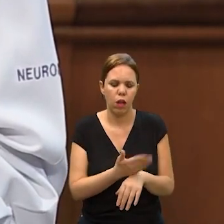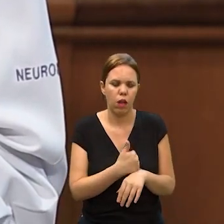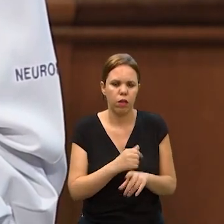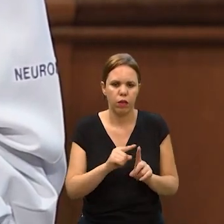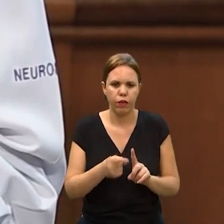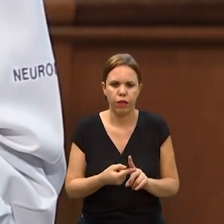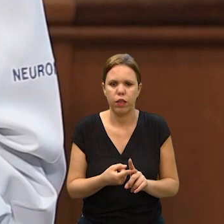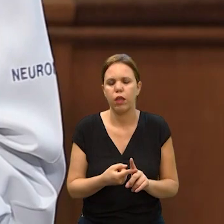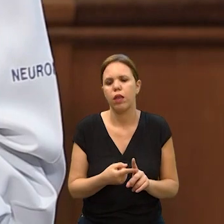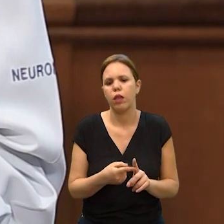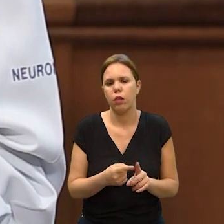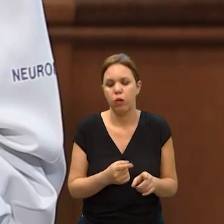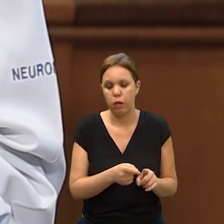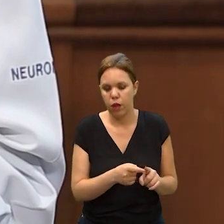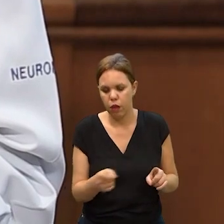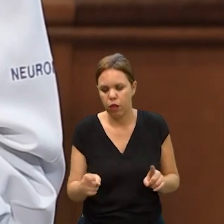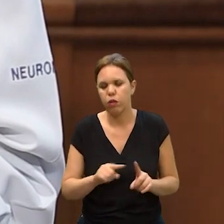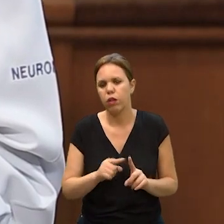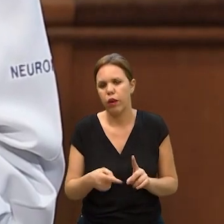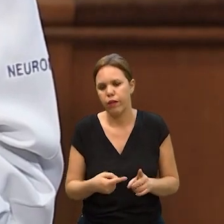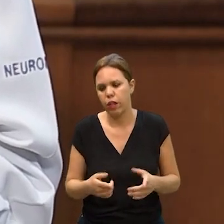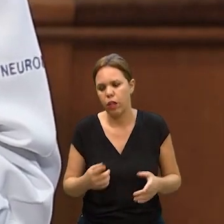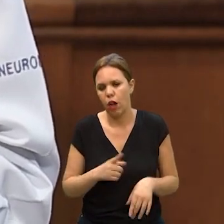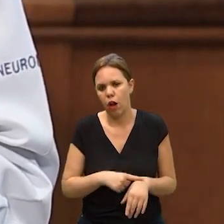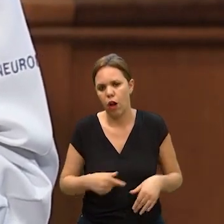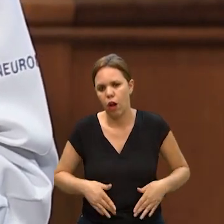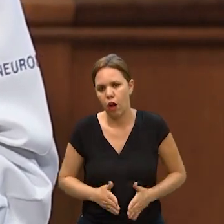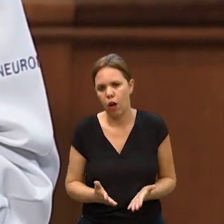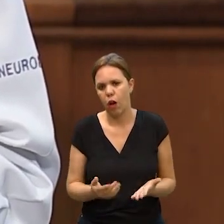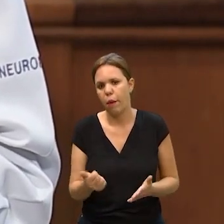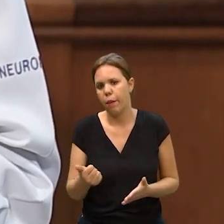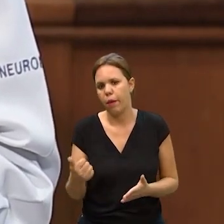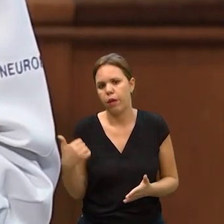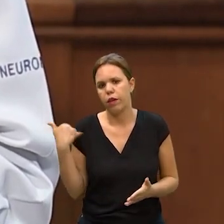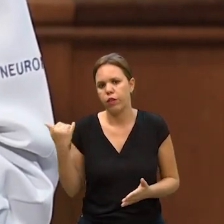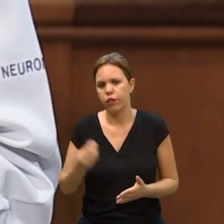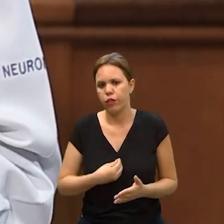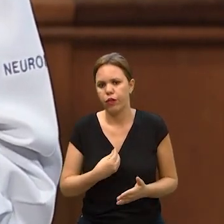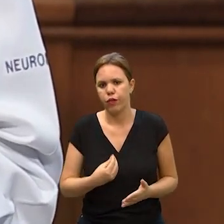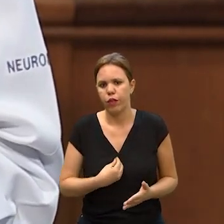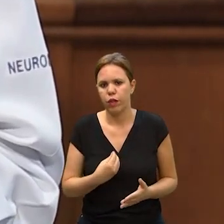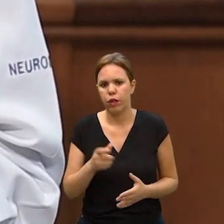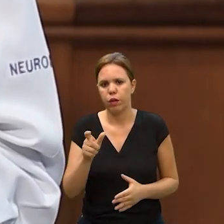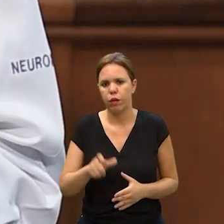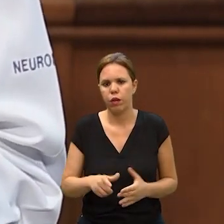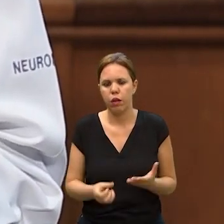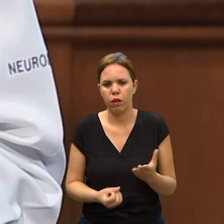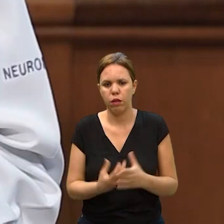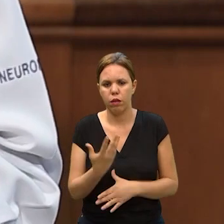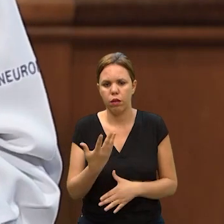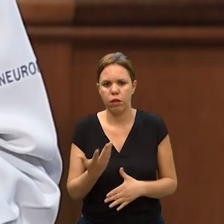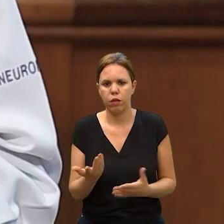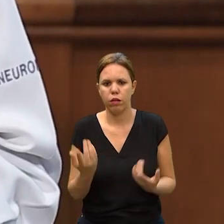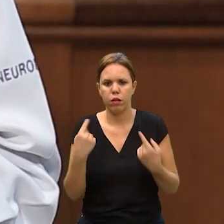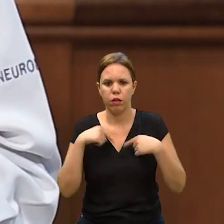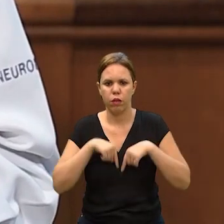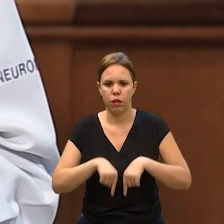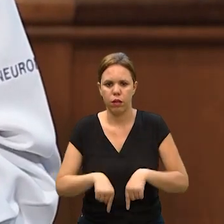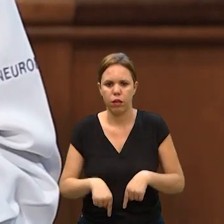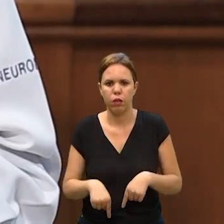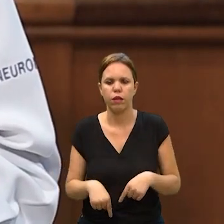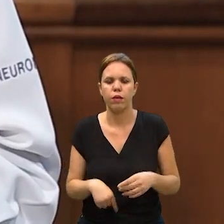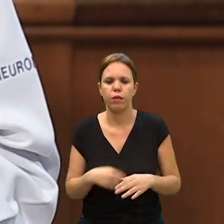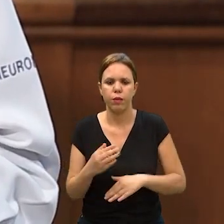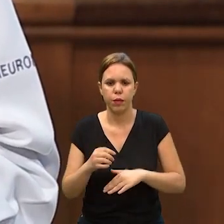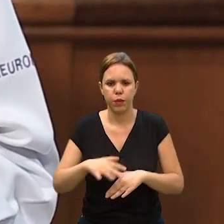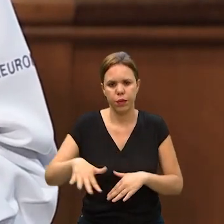pré-natal ou no período do nascimento ou no primeiro ano de vida e que levou a uma agressão no sistema nervoso central